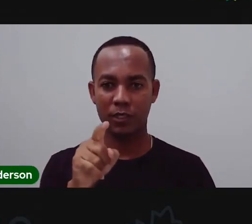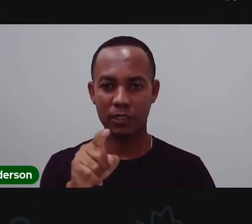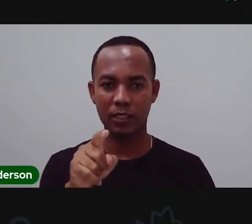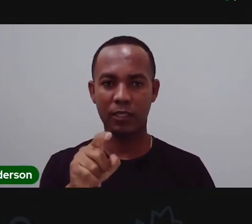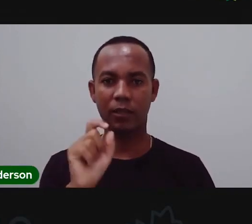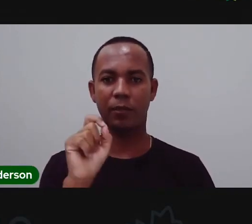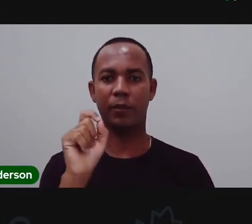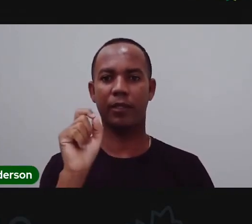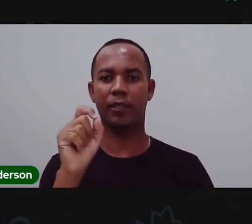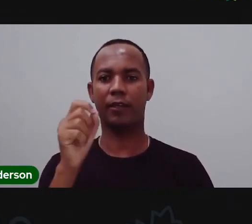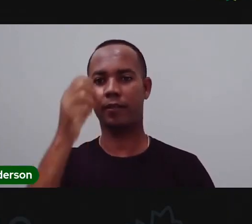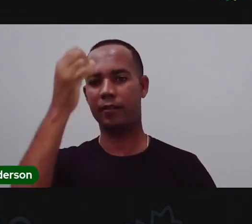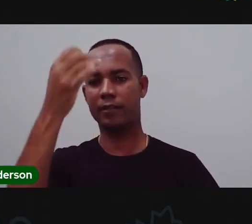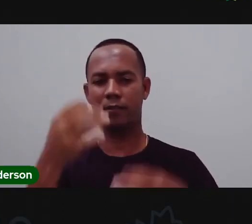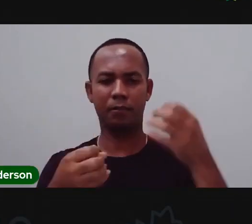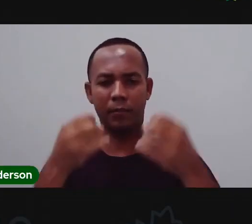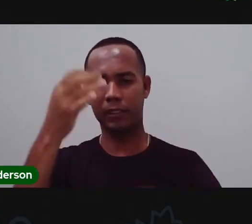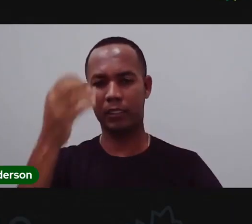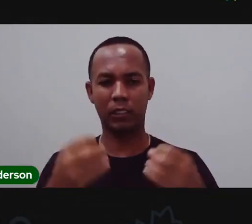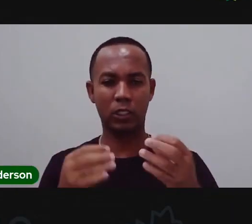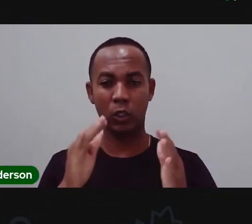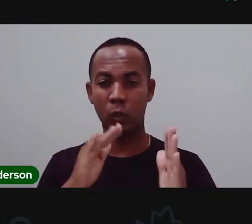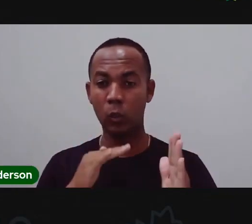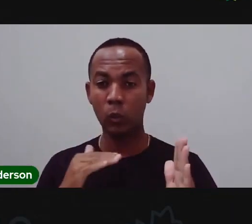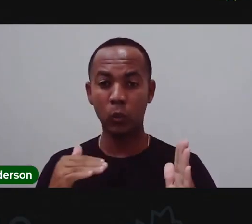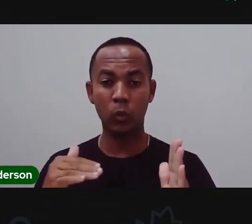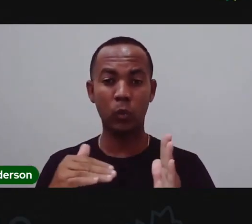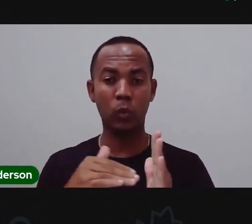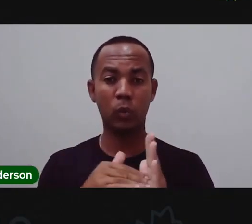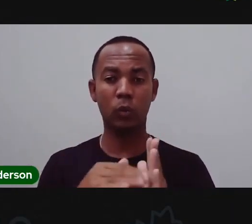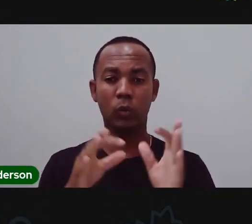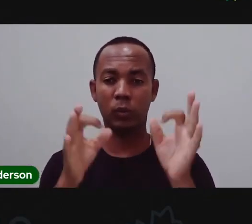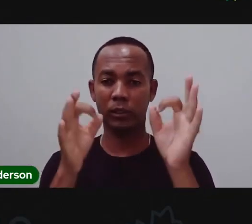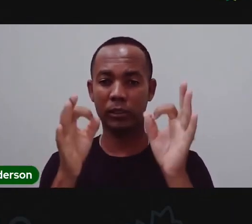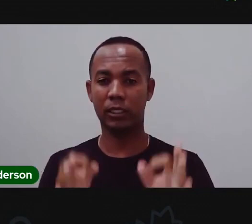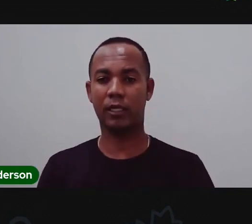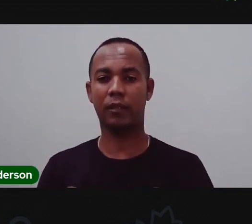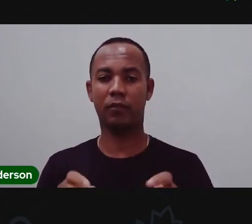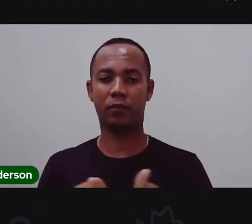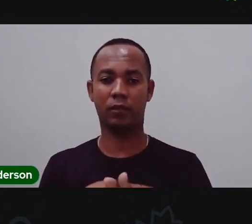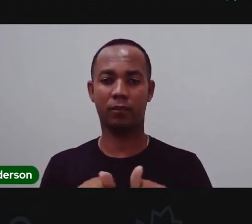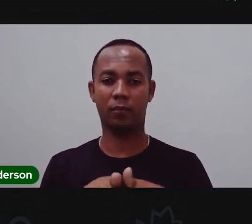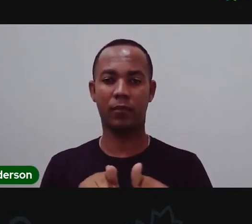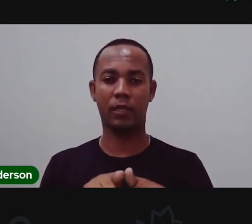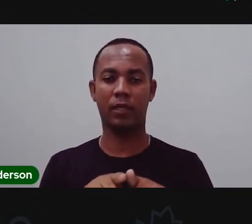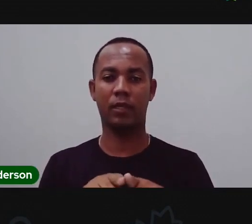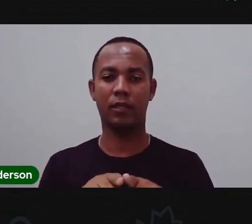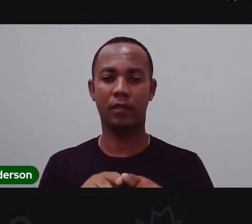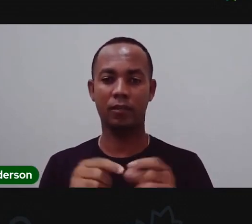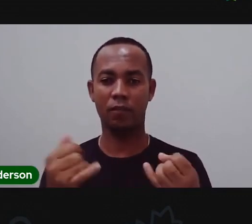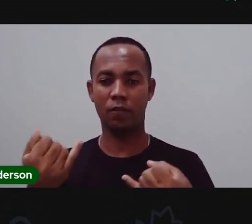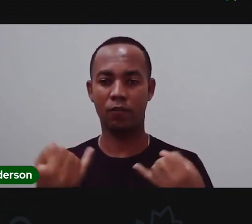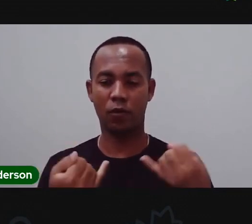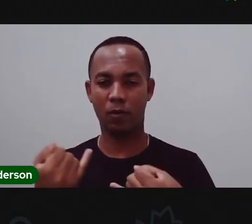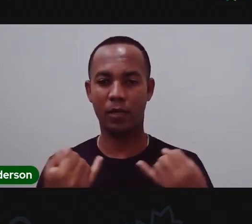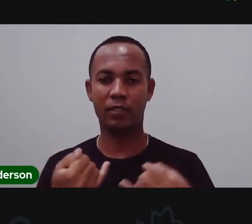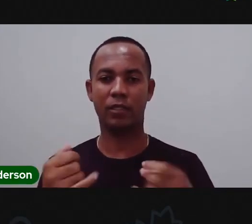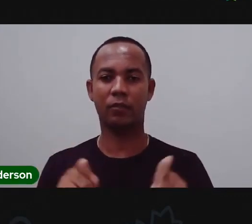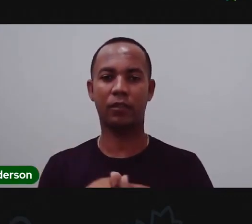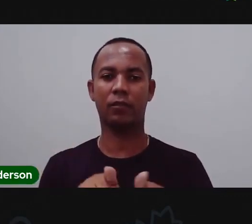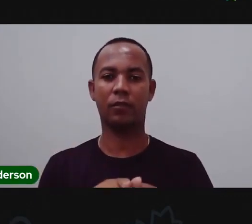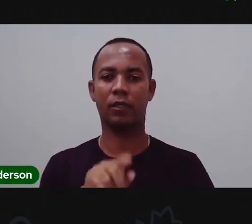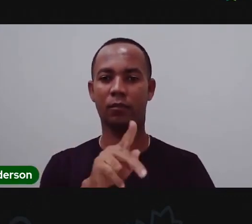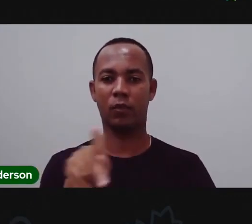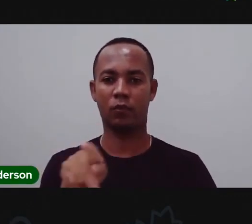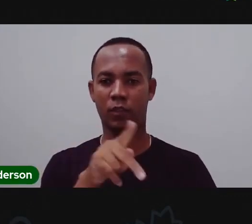participem, que vocês façam tudo direitinho, conforme a orientação ou da ProMaria, ou da Pro, ou do professor aí da sua